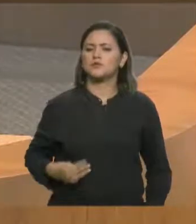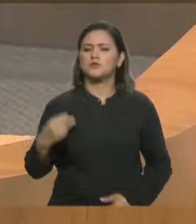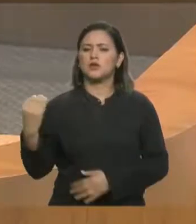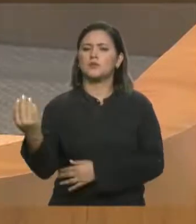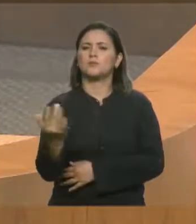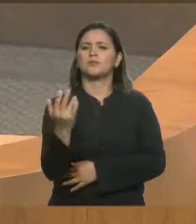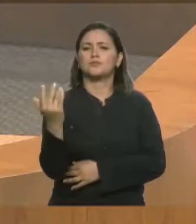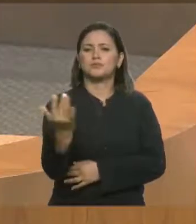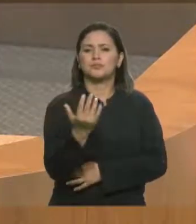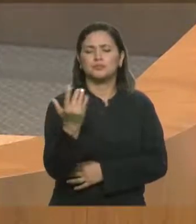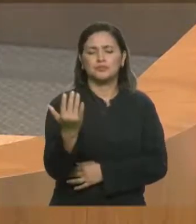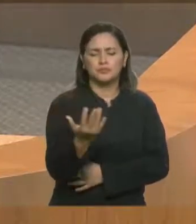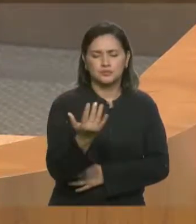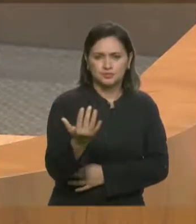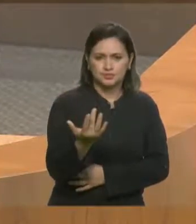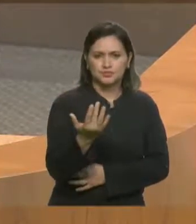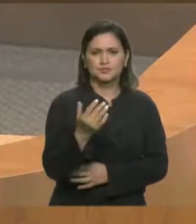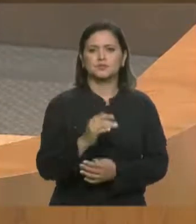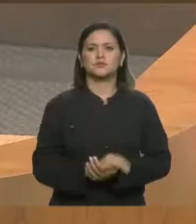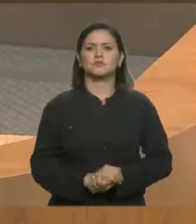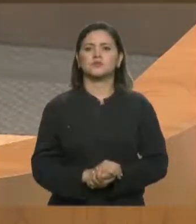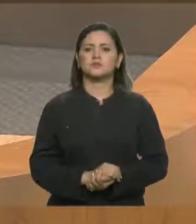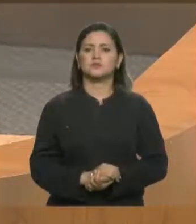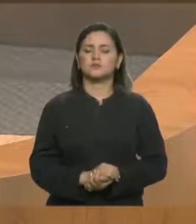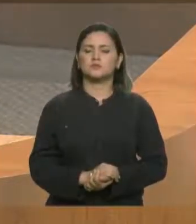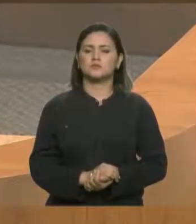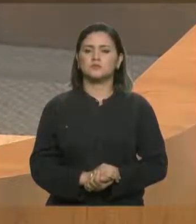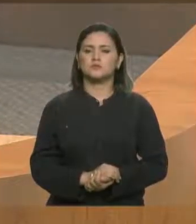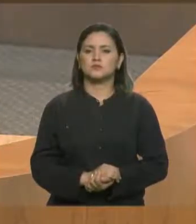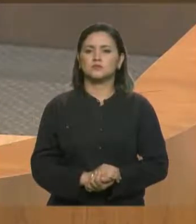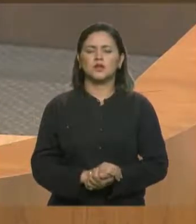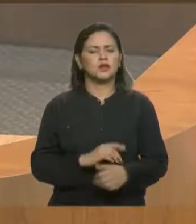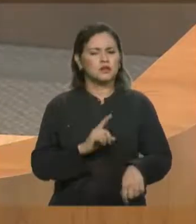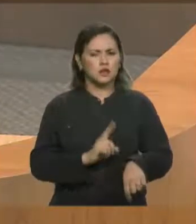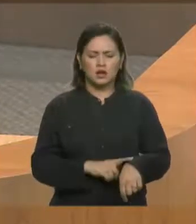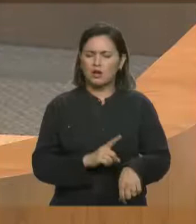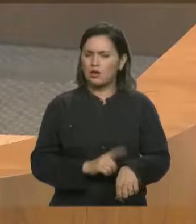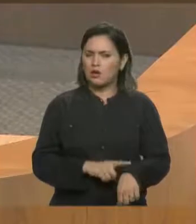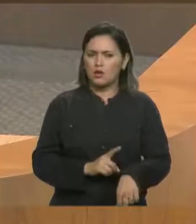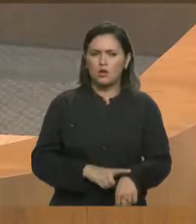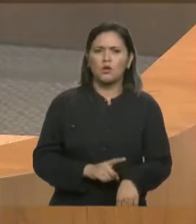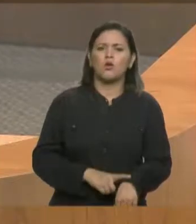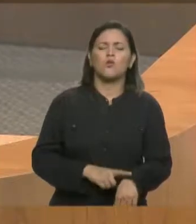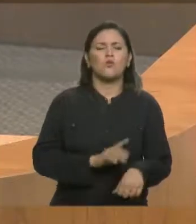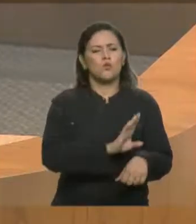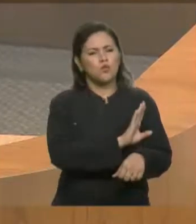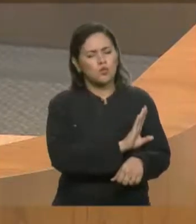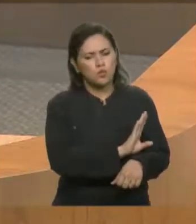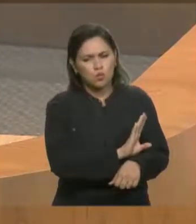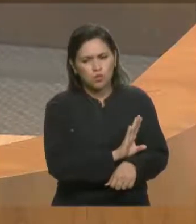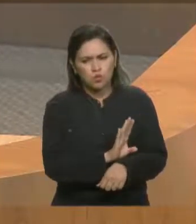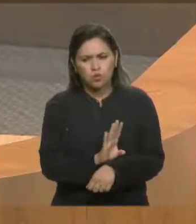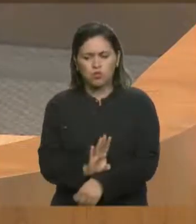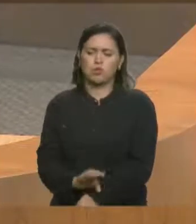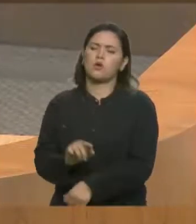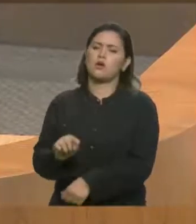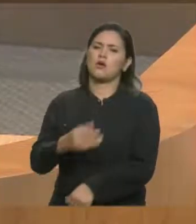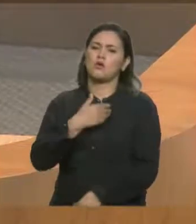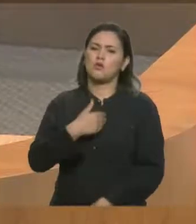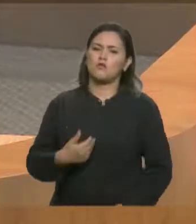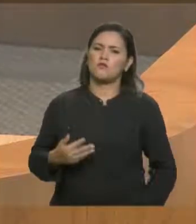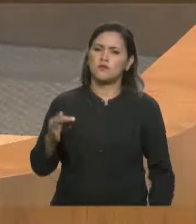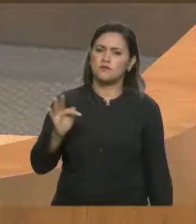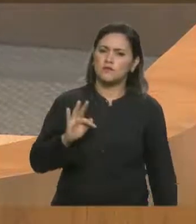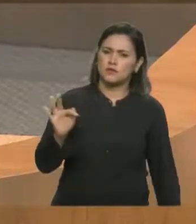providências via Assembleia Legislativa, prontamente foi atendido, e nós tivemos o acompanhamento do governo federal,